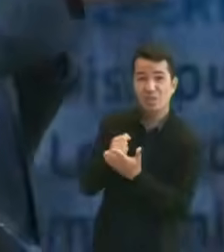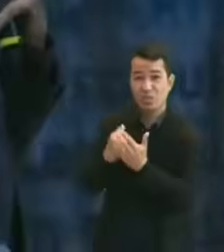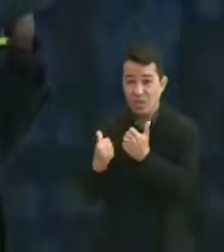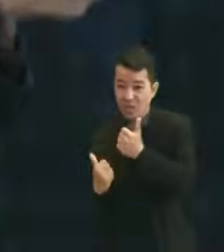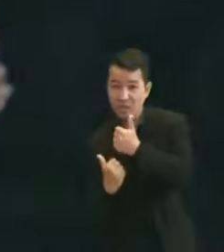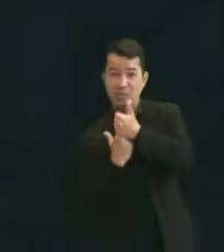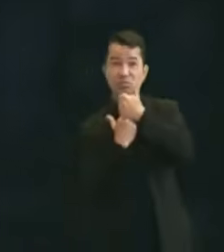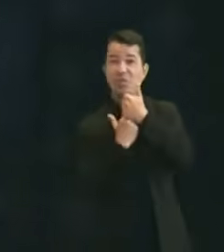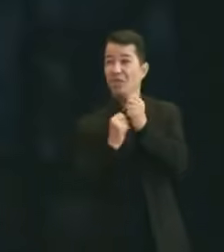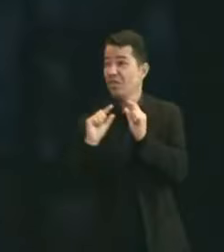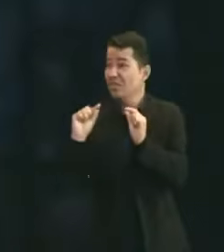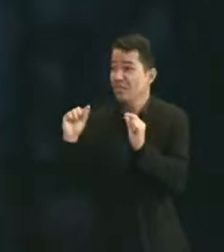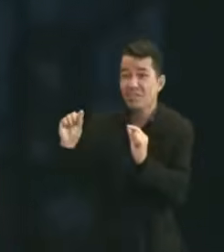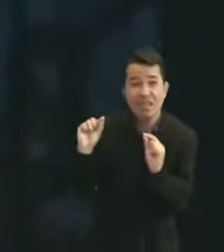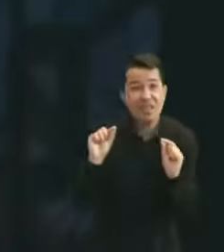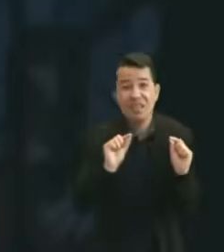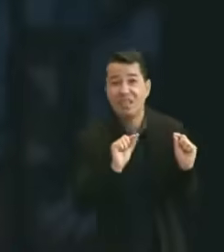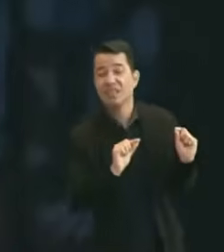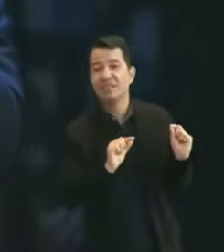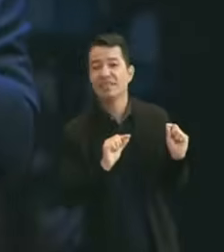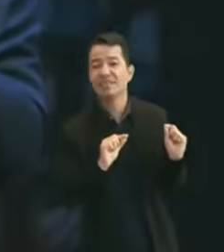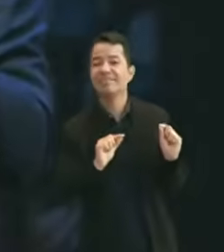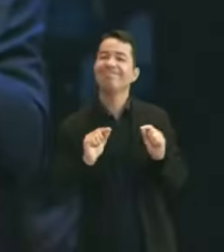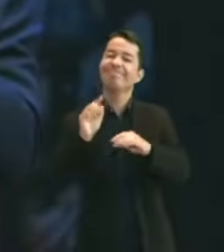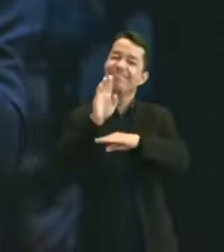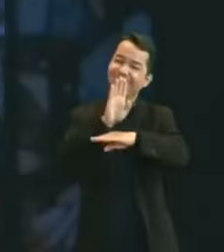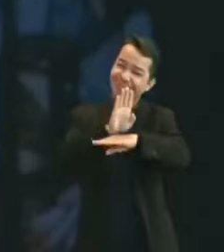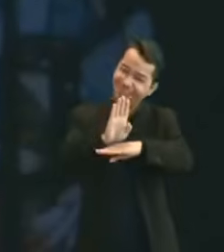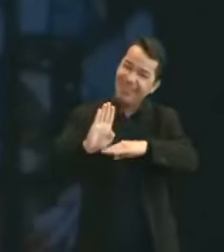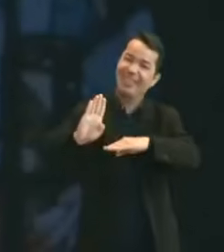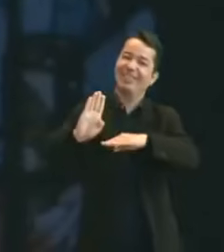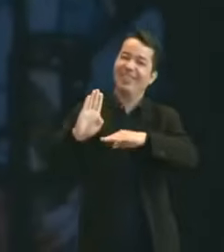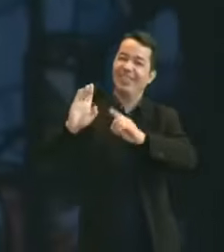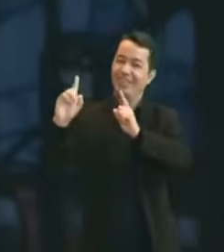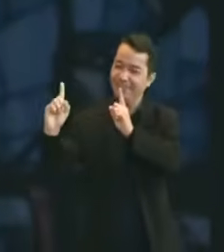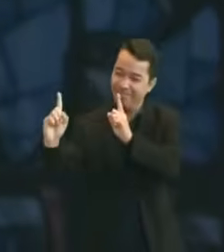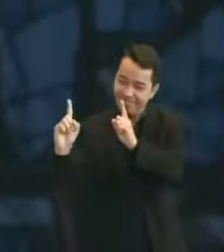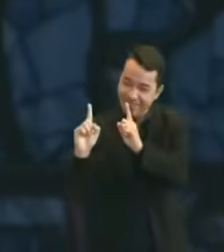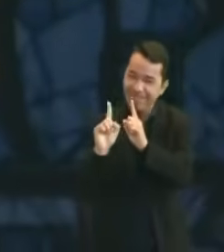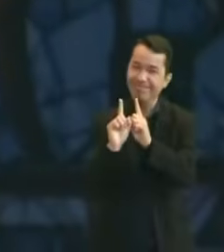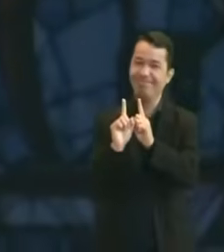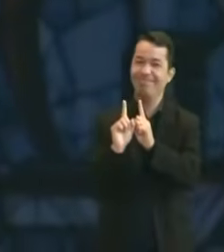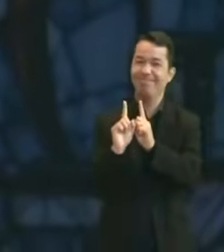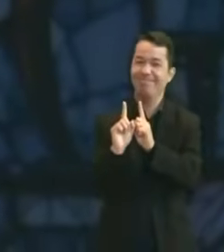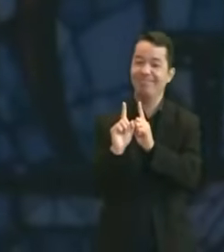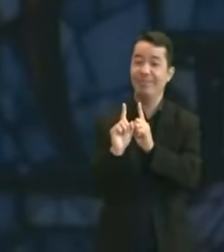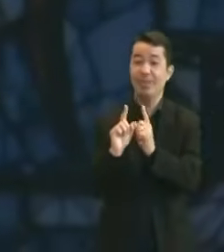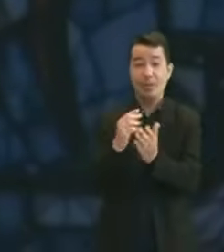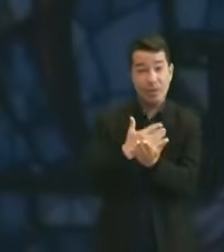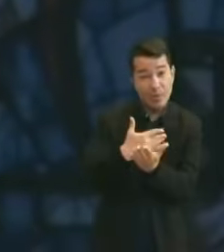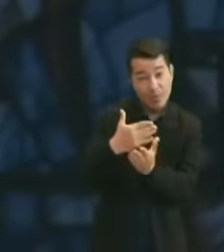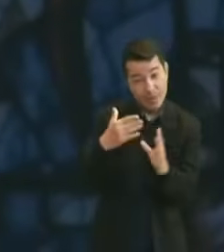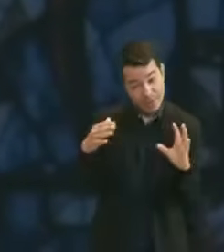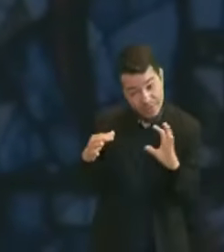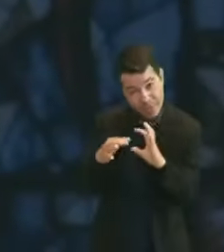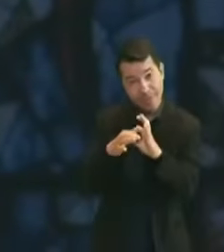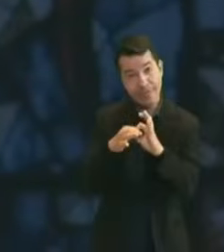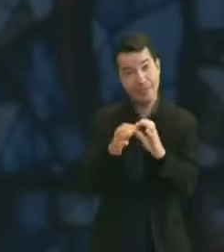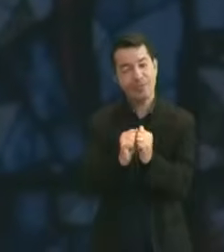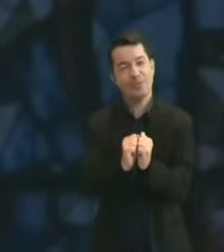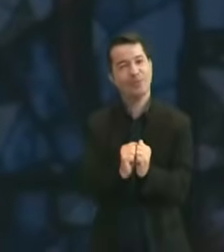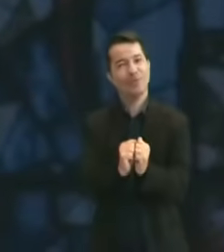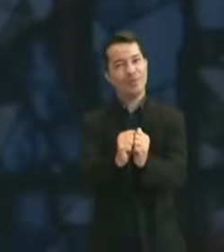chega a Paulo nesse exato momento? O nosso irmão Barnabé. Entra aqui na história do apóstolo Paulo. E eu